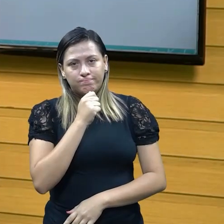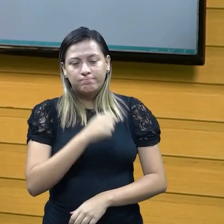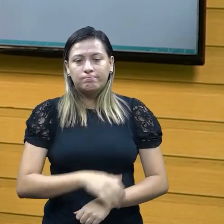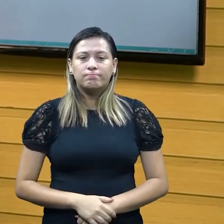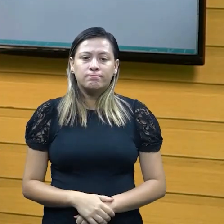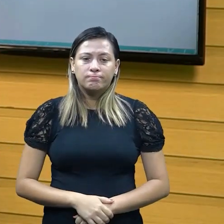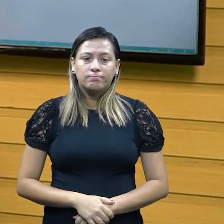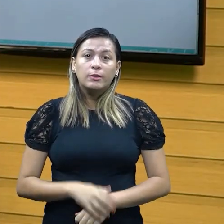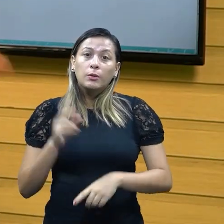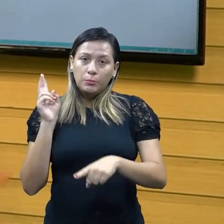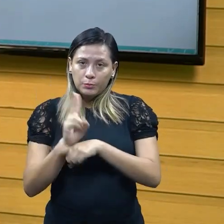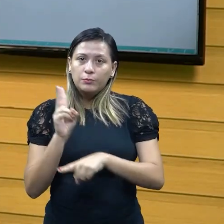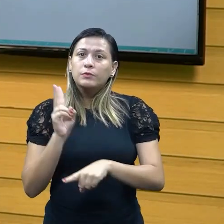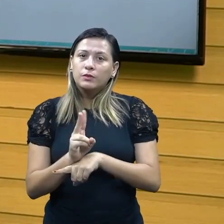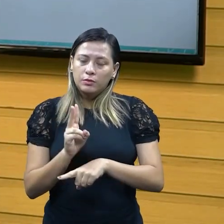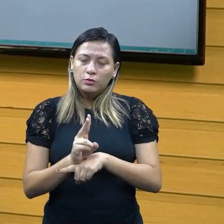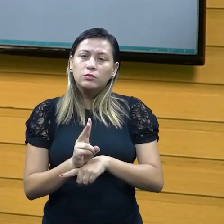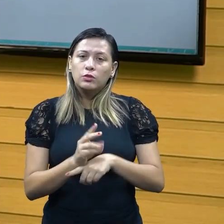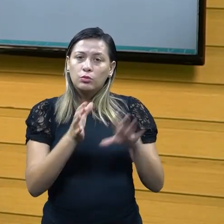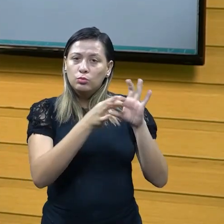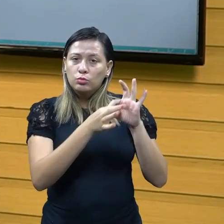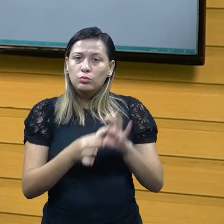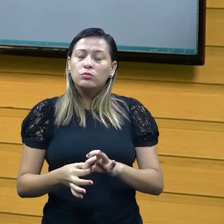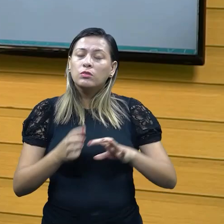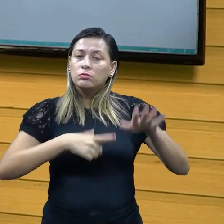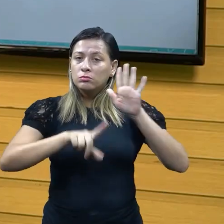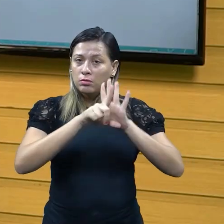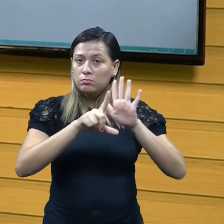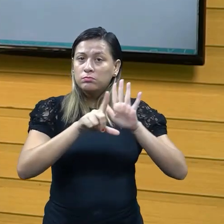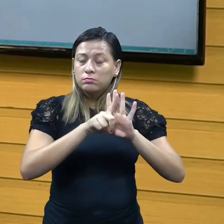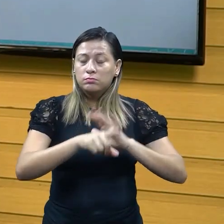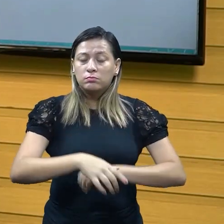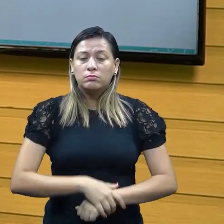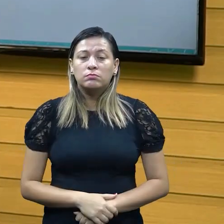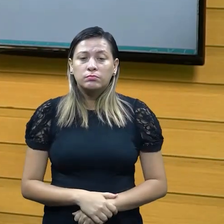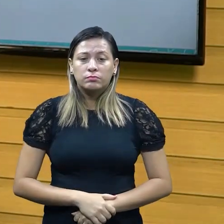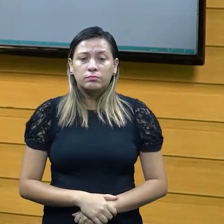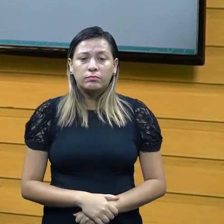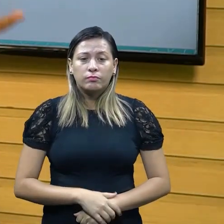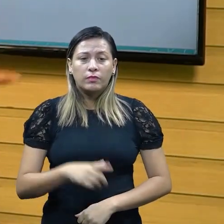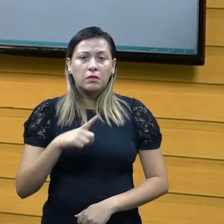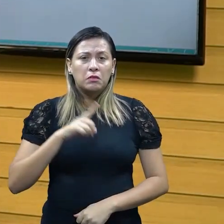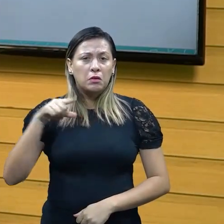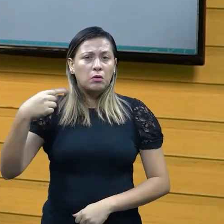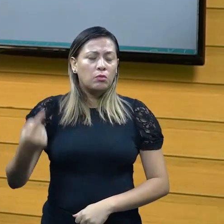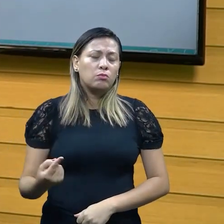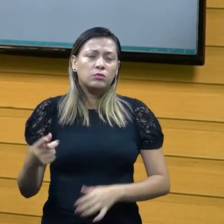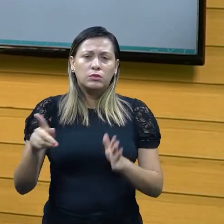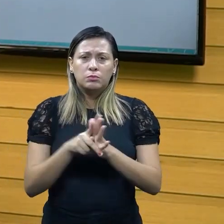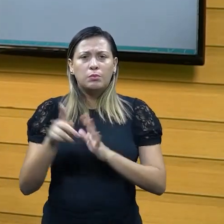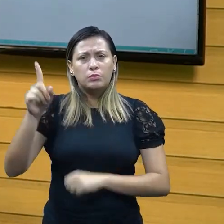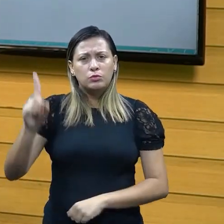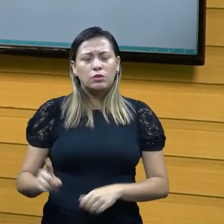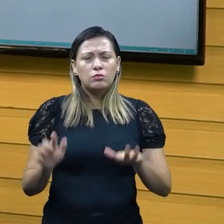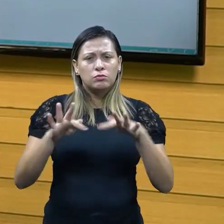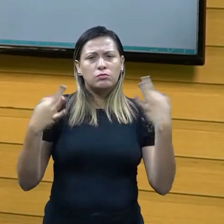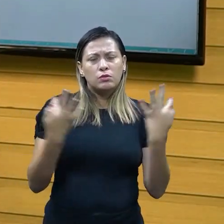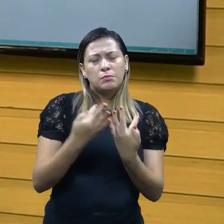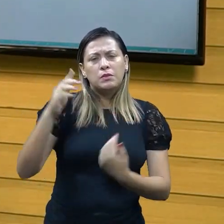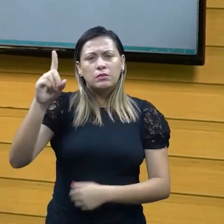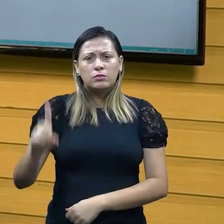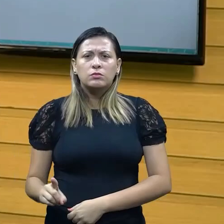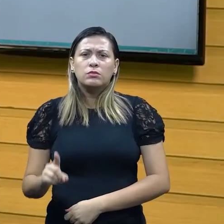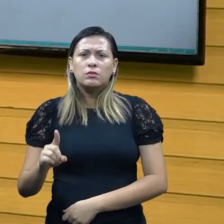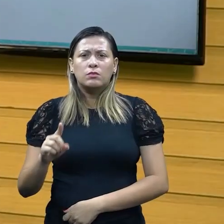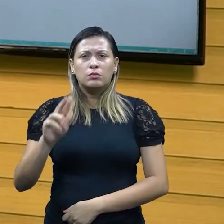você protegê-lo, juridicamente falando, tá? Tem outras questões voltadas para o direito de família, para o direito de herança, enfim.